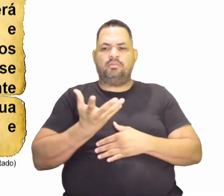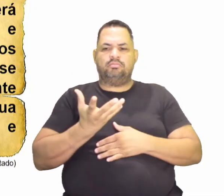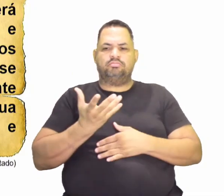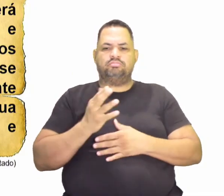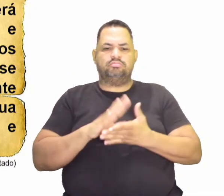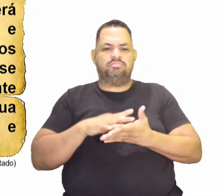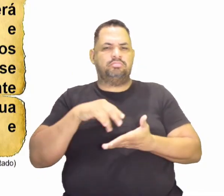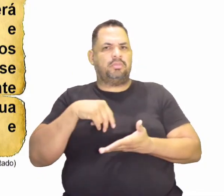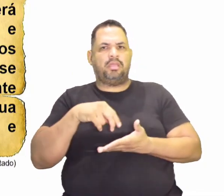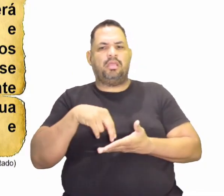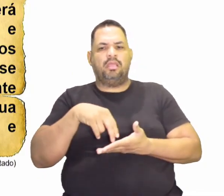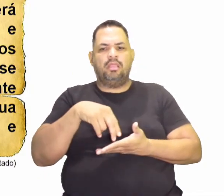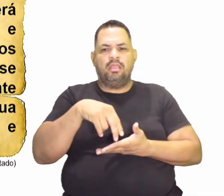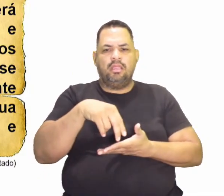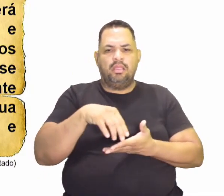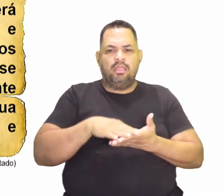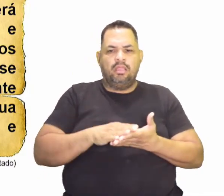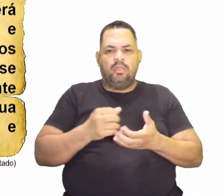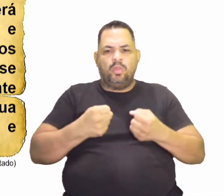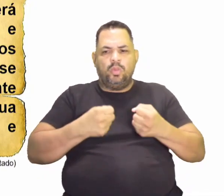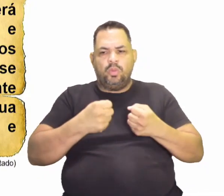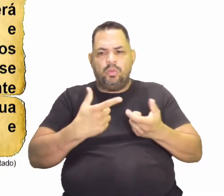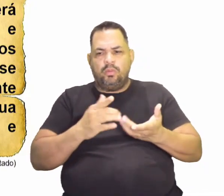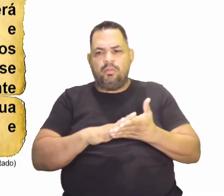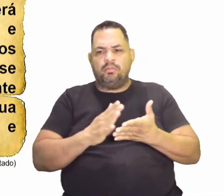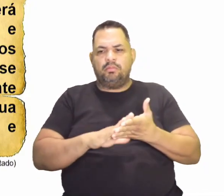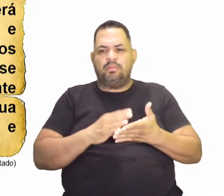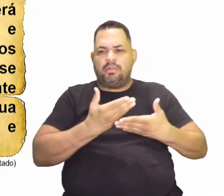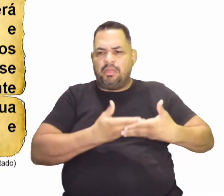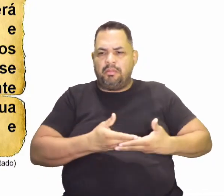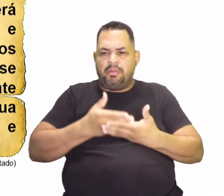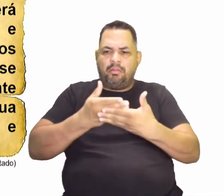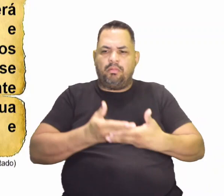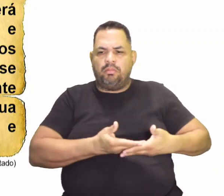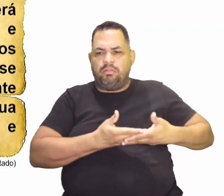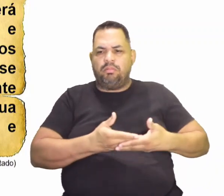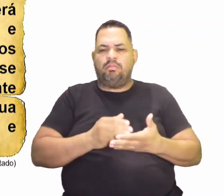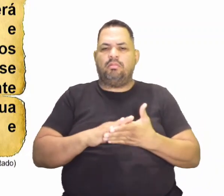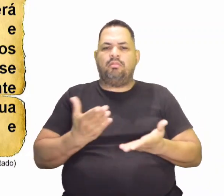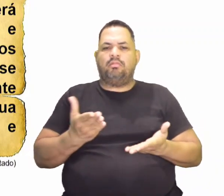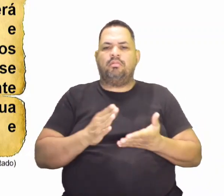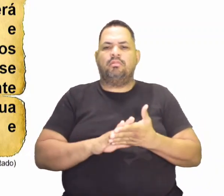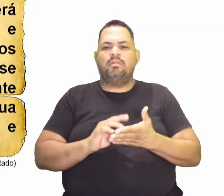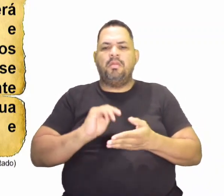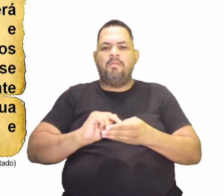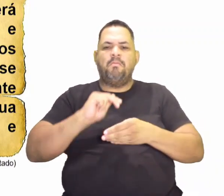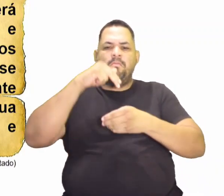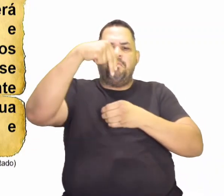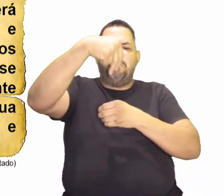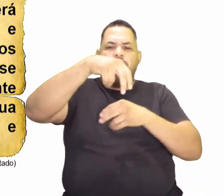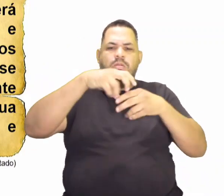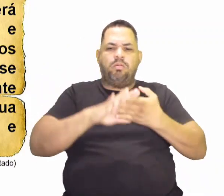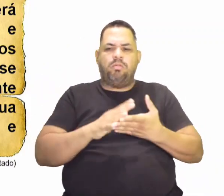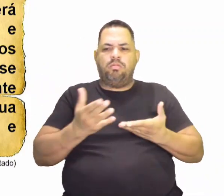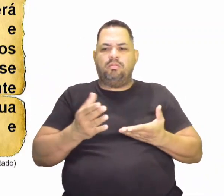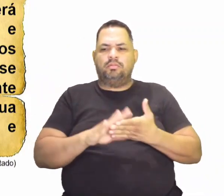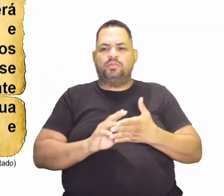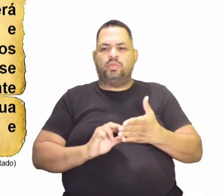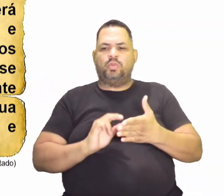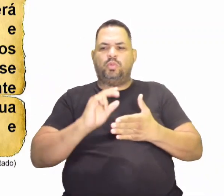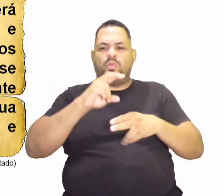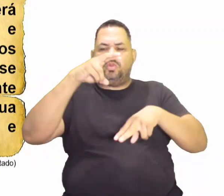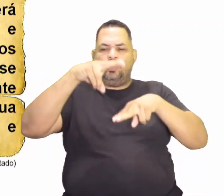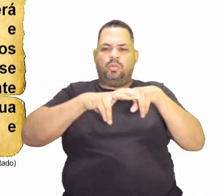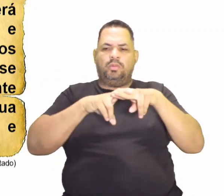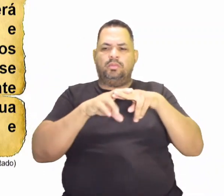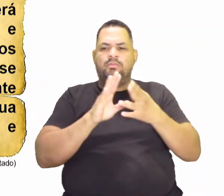mais andar no carrinho. Ela não quer mais no berço, ela quer autonomia, pula o berço, sobe cadeira. Ela não quer